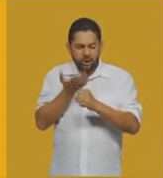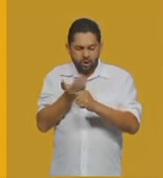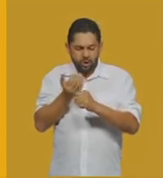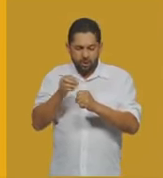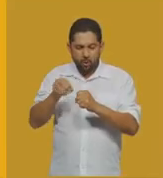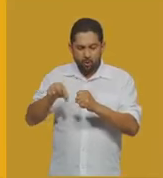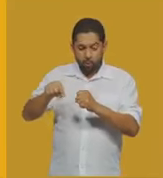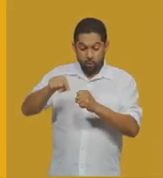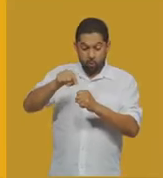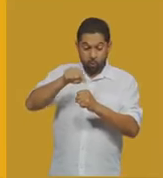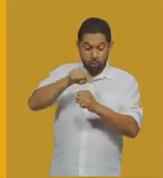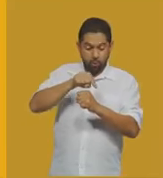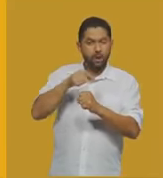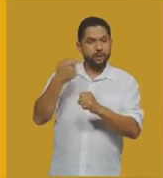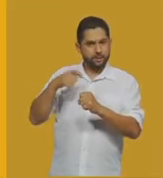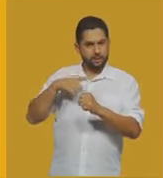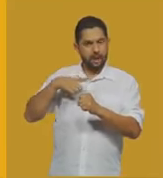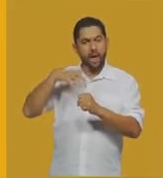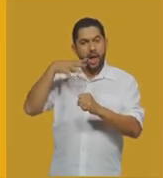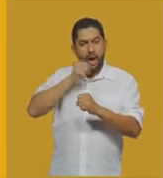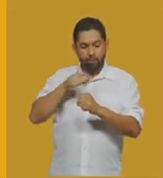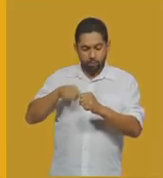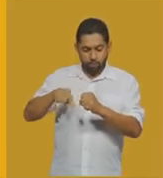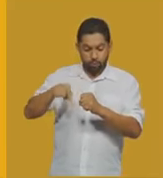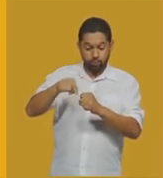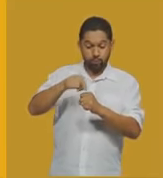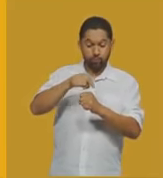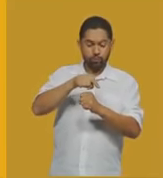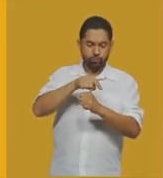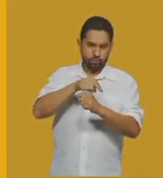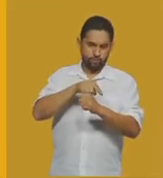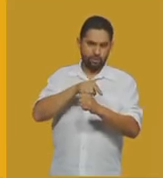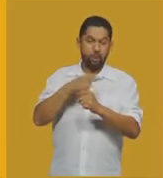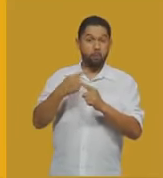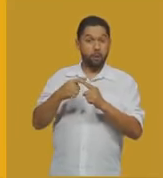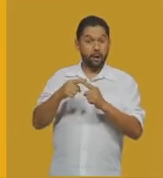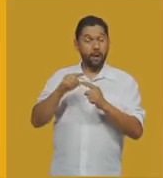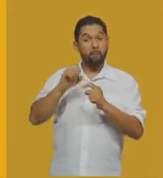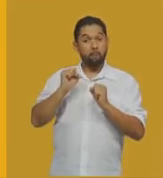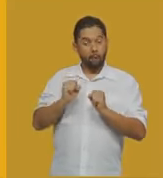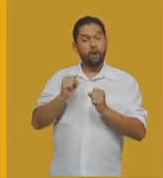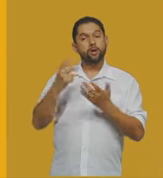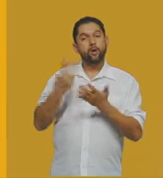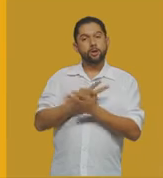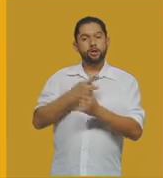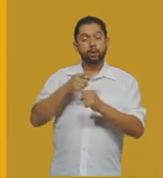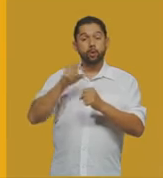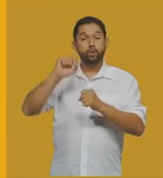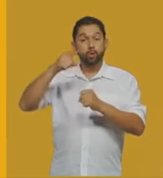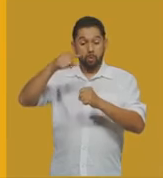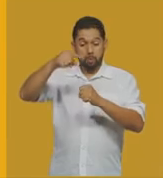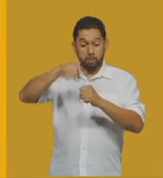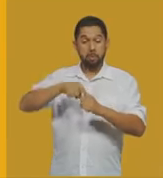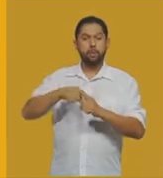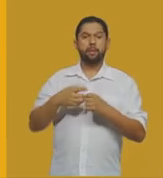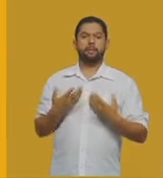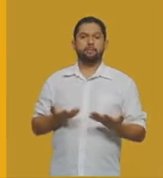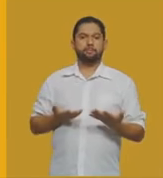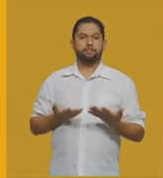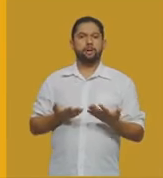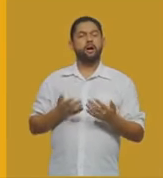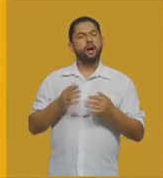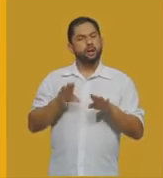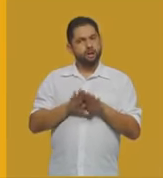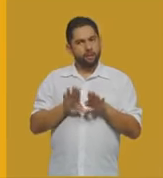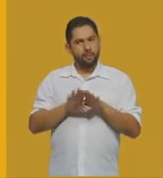para poder fazer esse movimento. Mas, quando ele está longe do Sol, como ele está mais longe, a força de interação gravitacional ali é